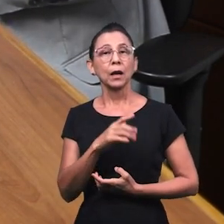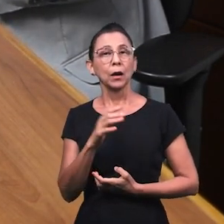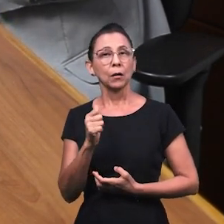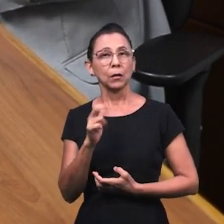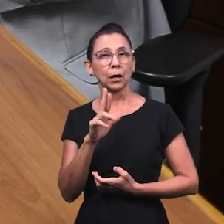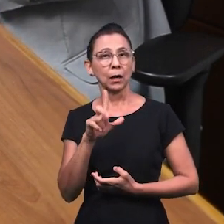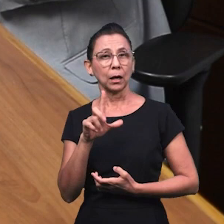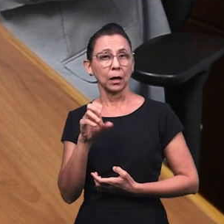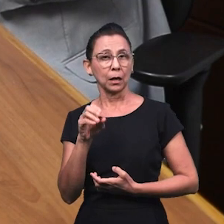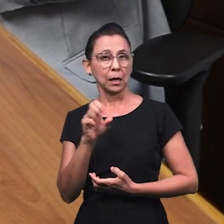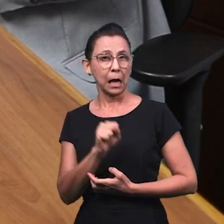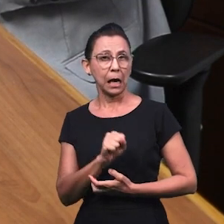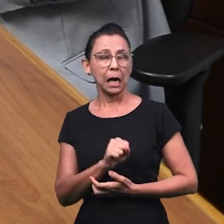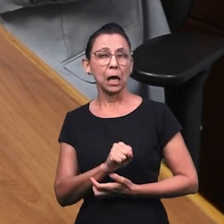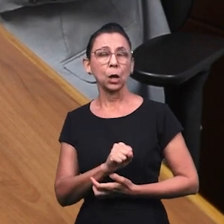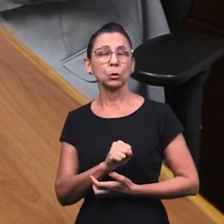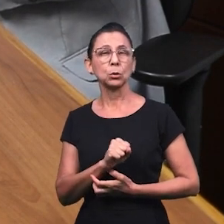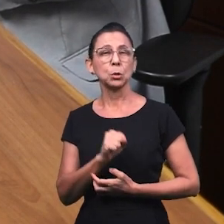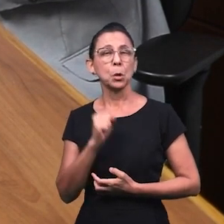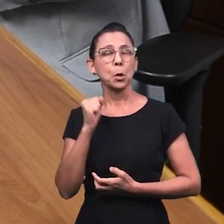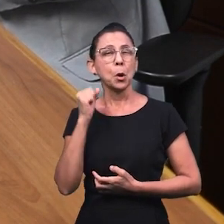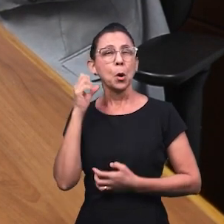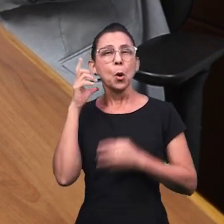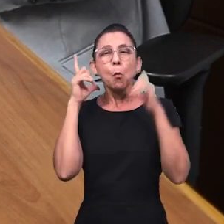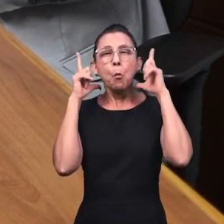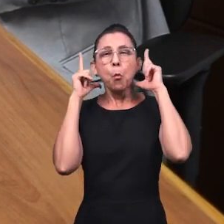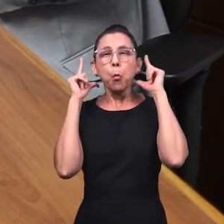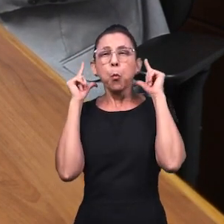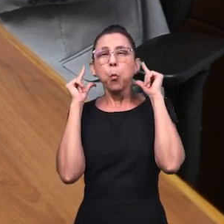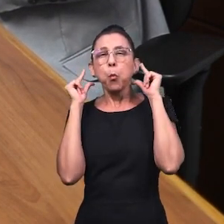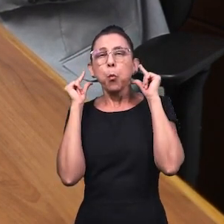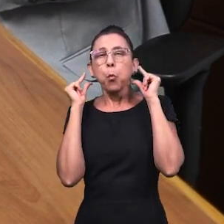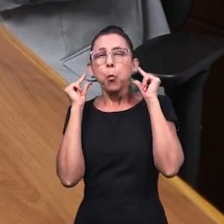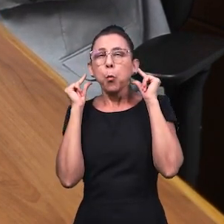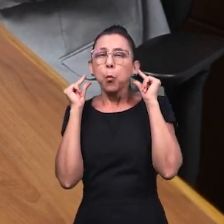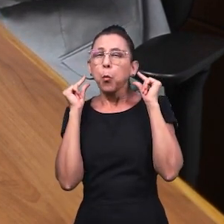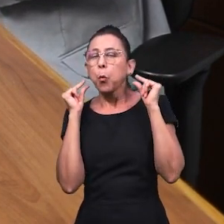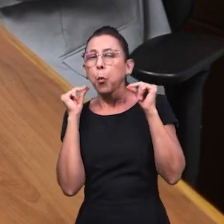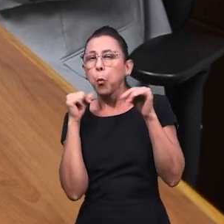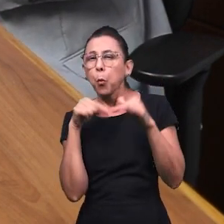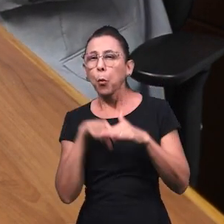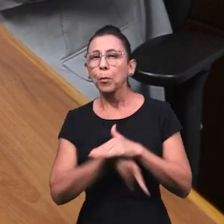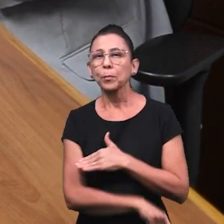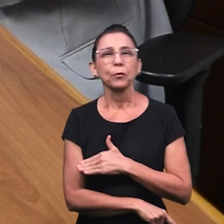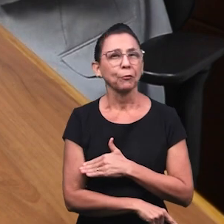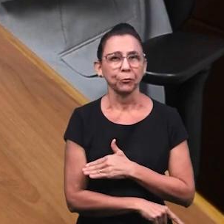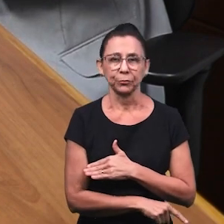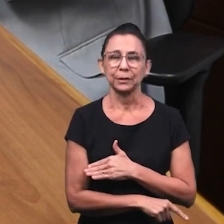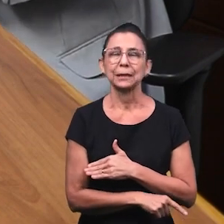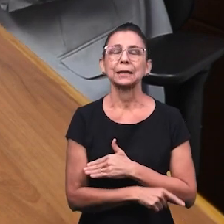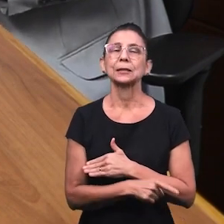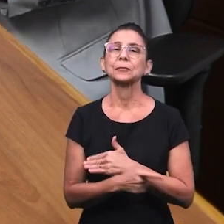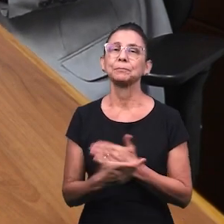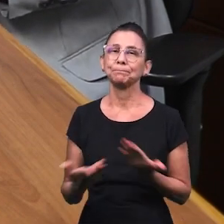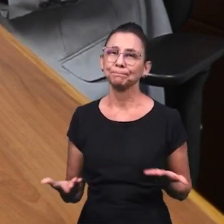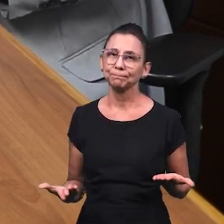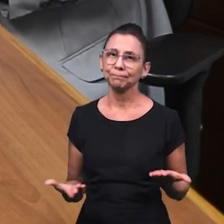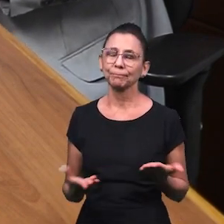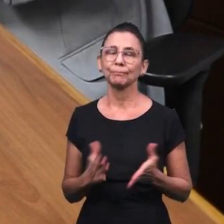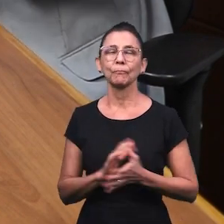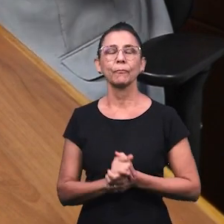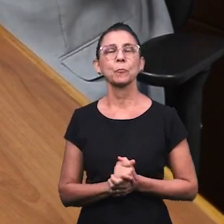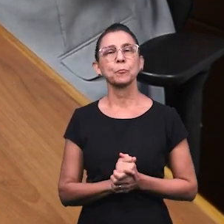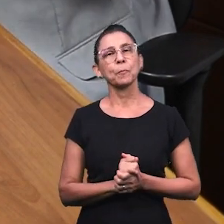Carlos, ele tem uma perda auditiva profunda bilateral. Esse é o termo